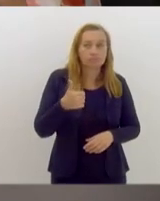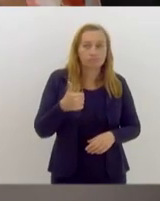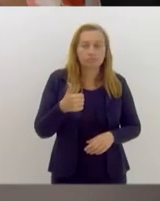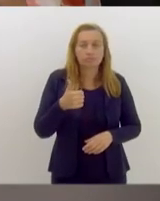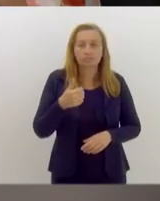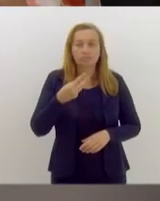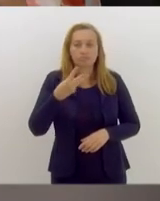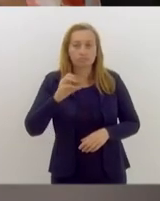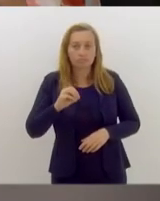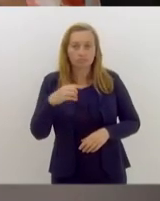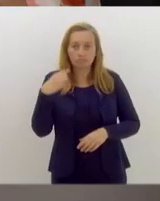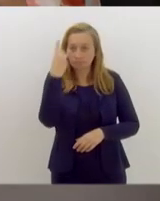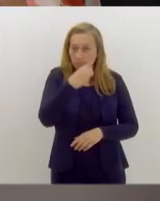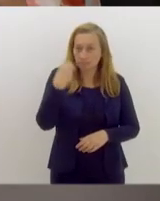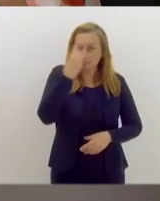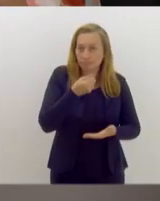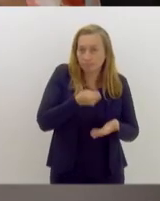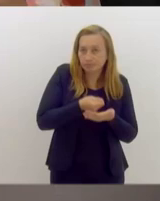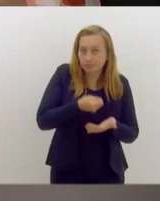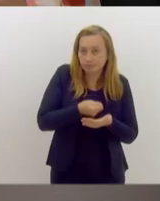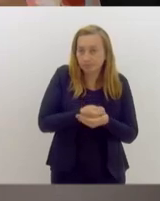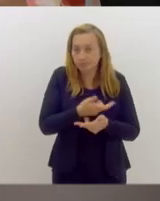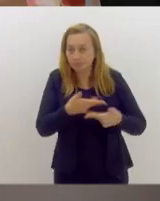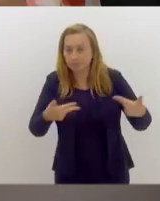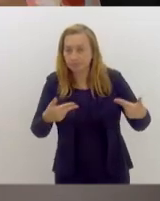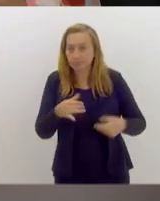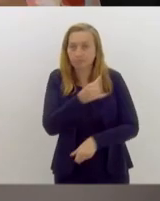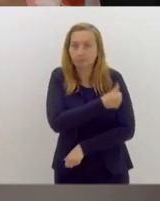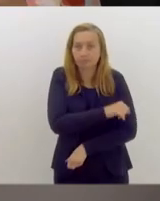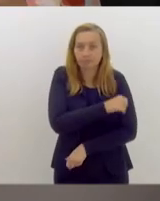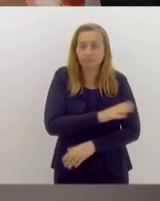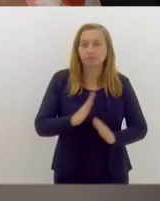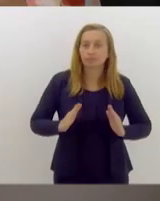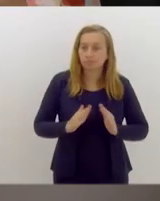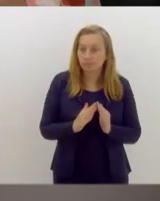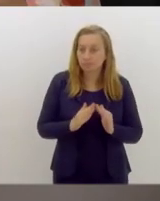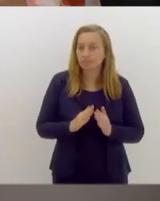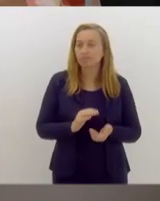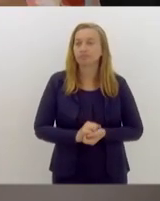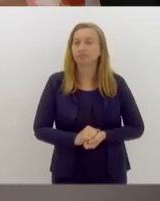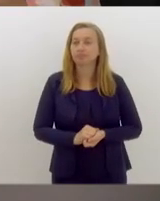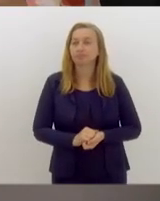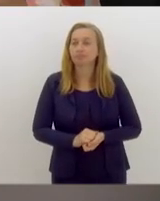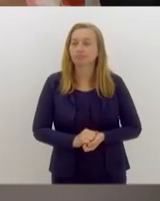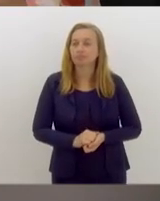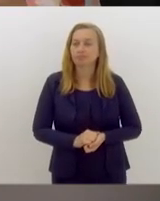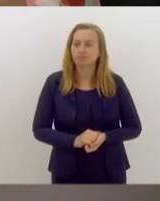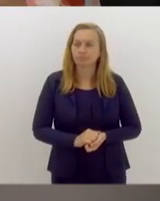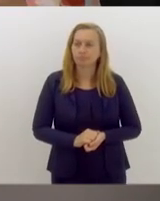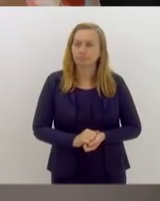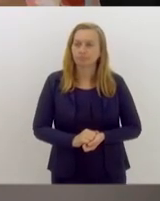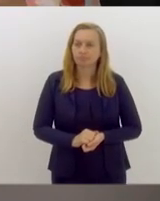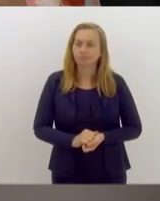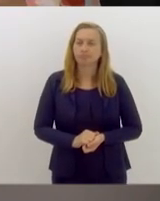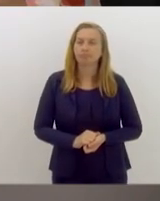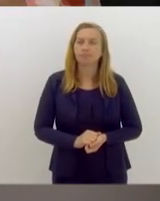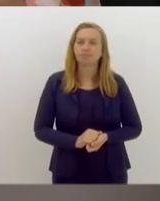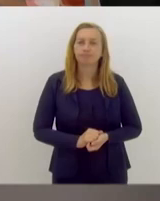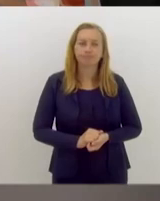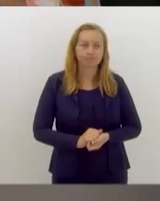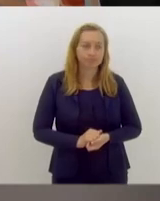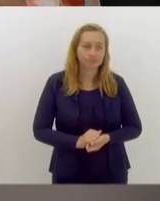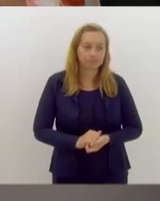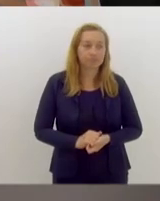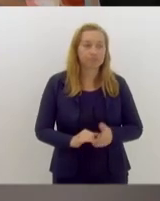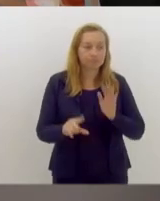uma pauta que tem sido cobrada em várias audiências nessa casa, né, em várias audiências públicas das quais nós temos participado.